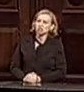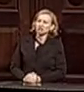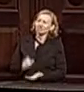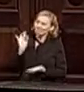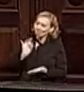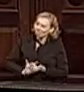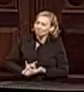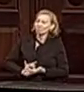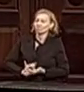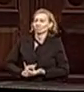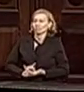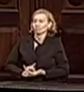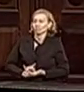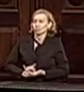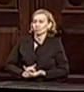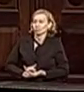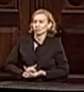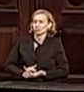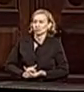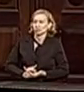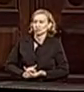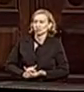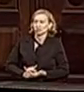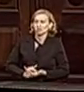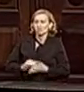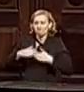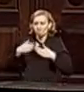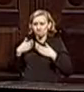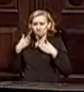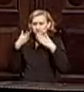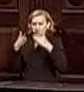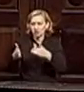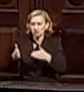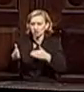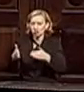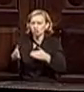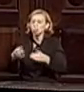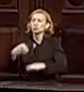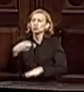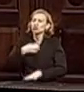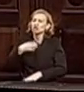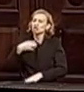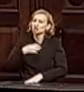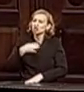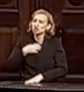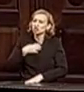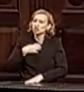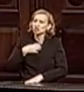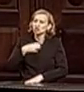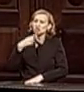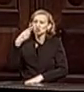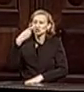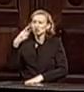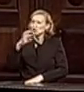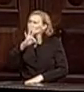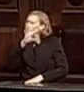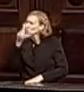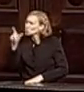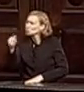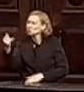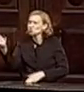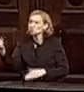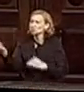realmente se avance no sentido de apurar todas as denúncias, que